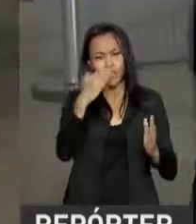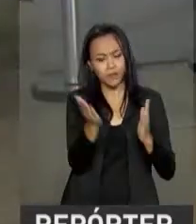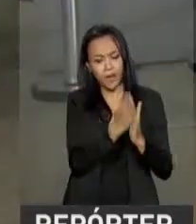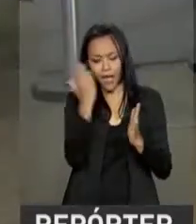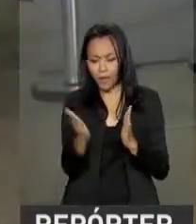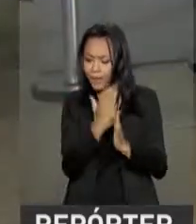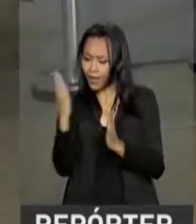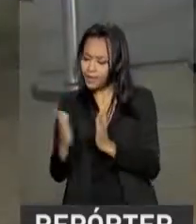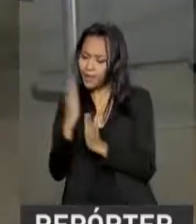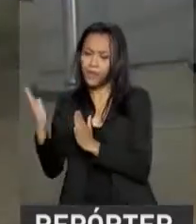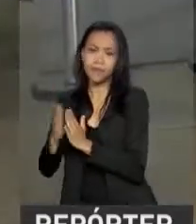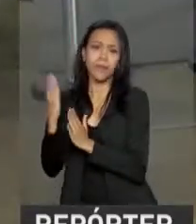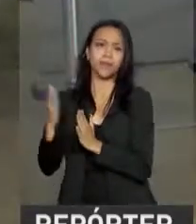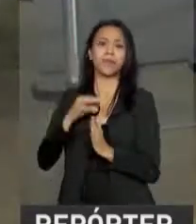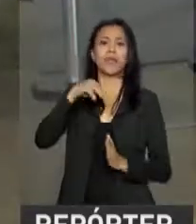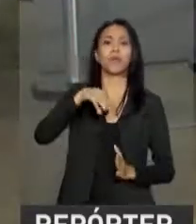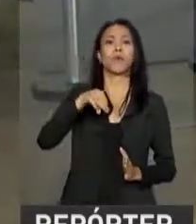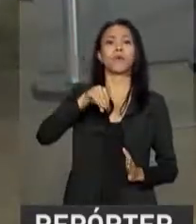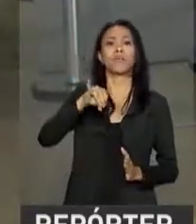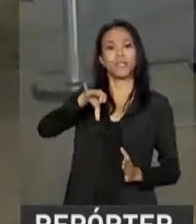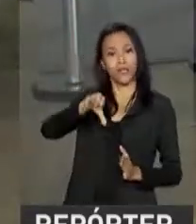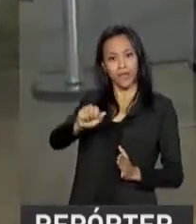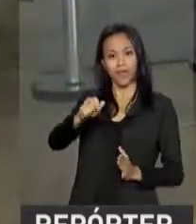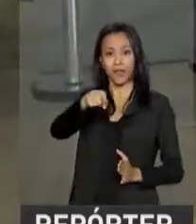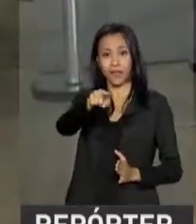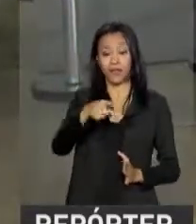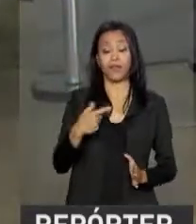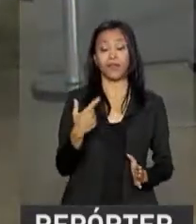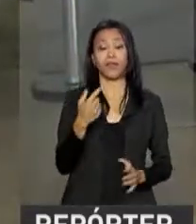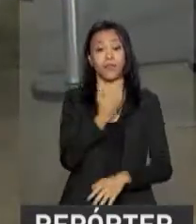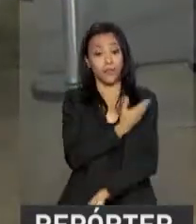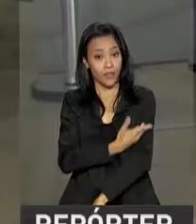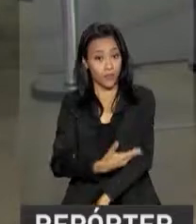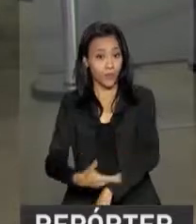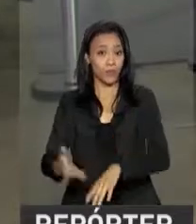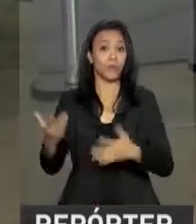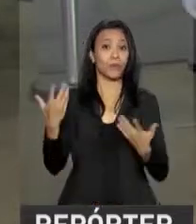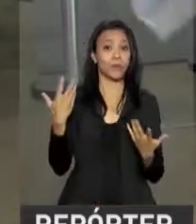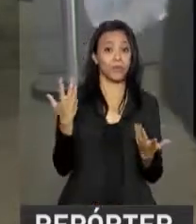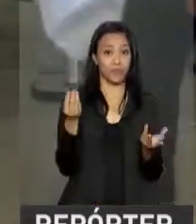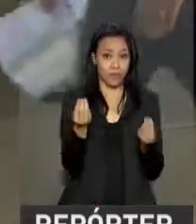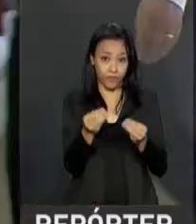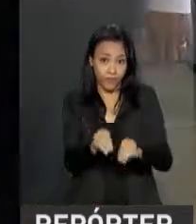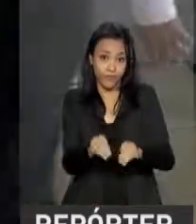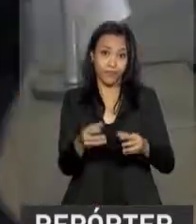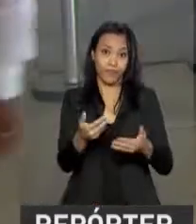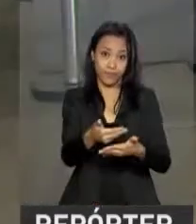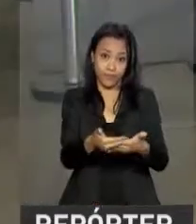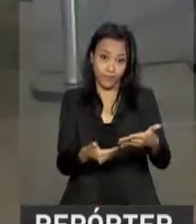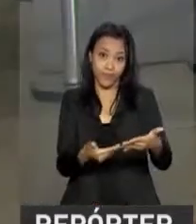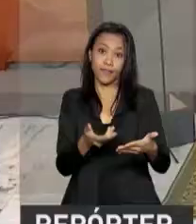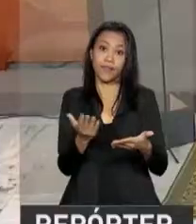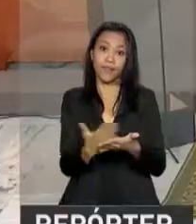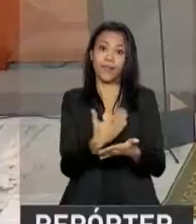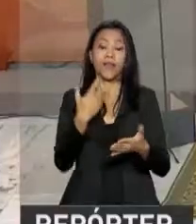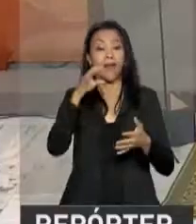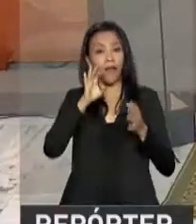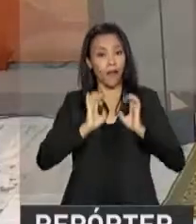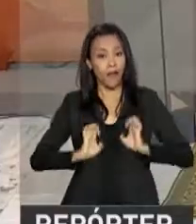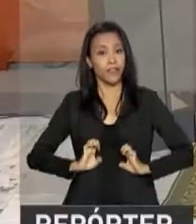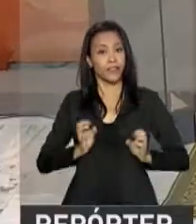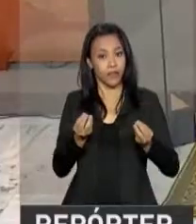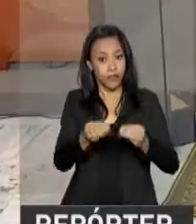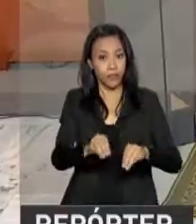inscrevemos e passamos como hábitos e costumes e principalmente com ética outro